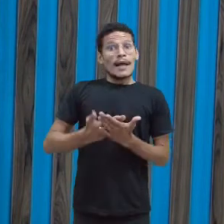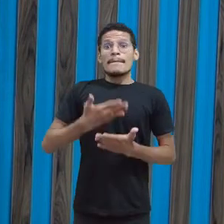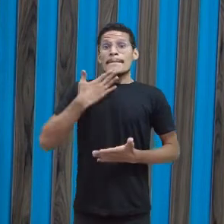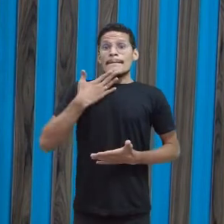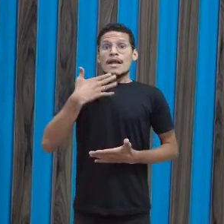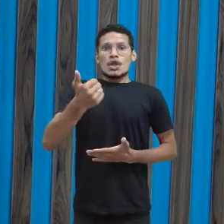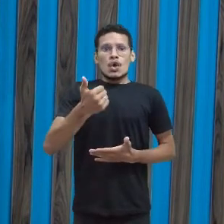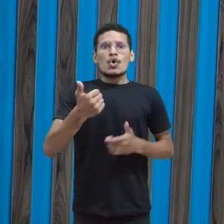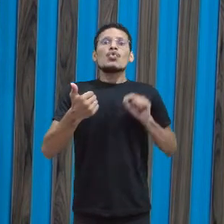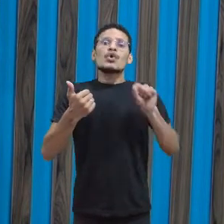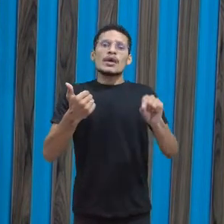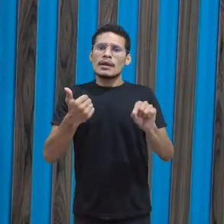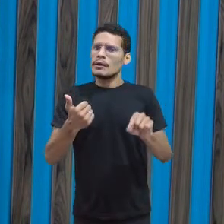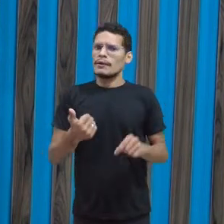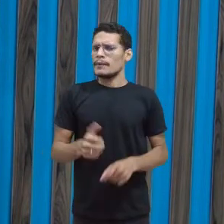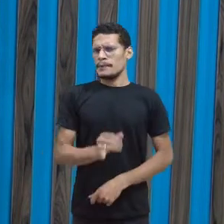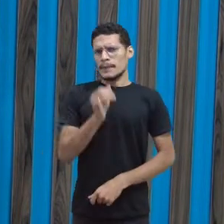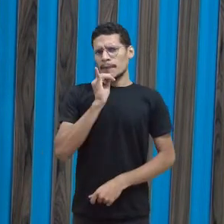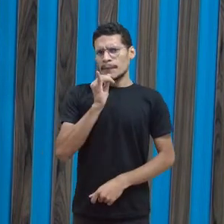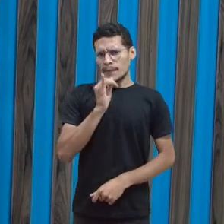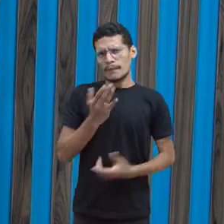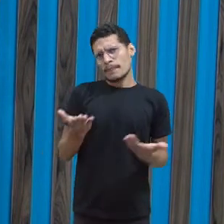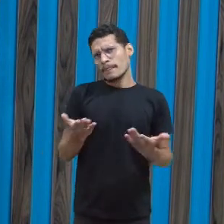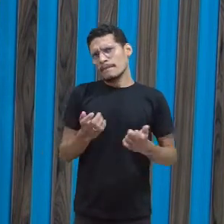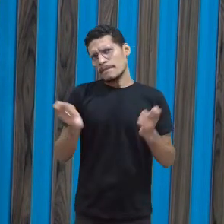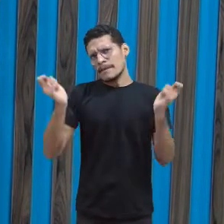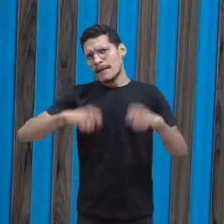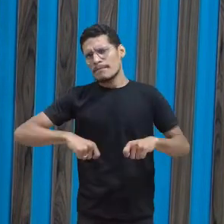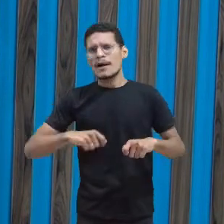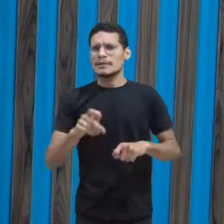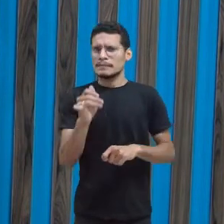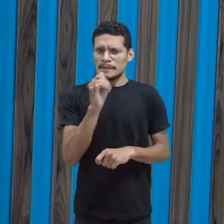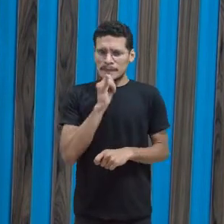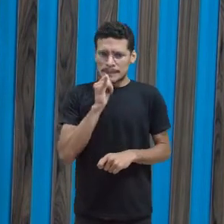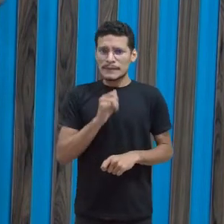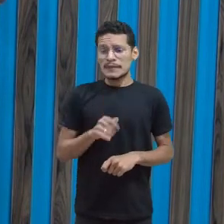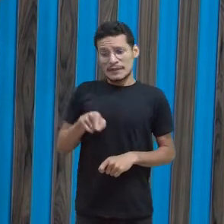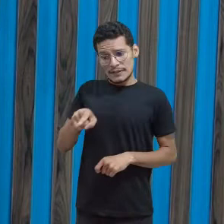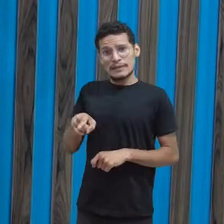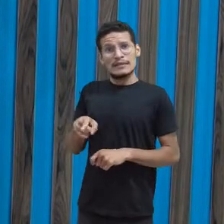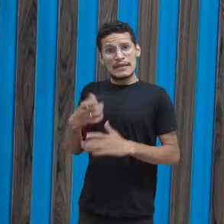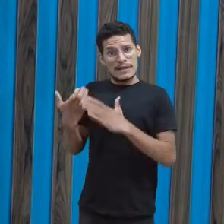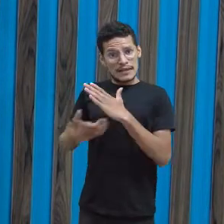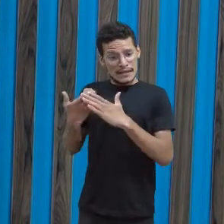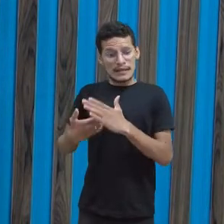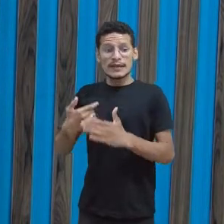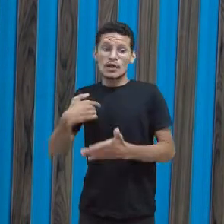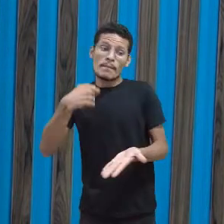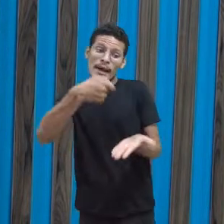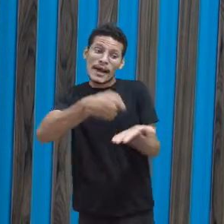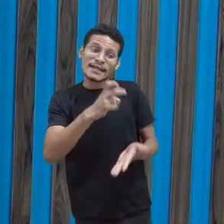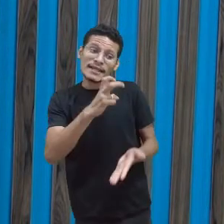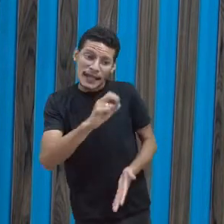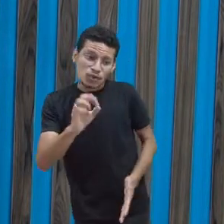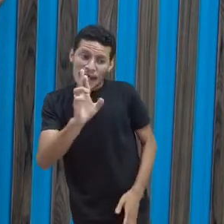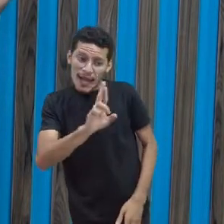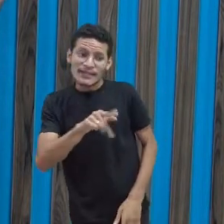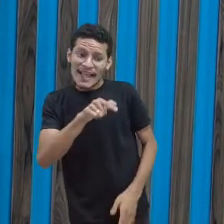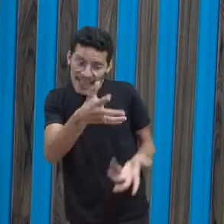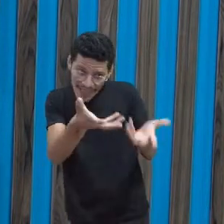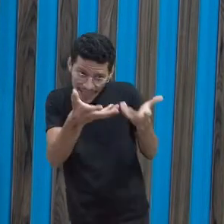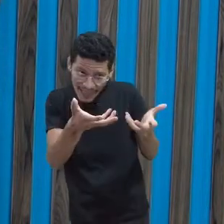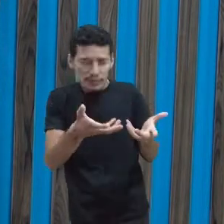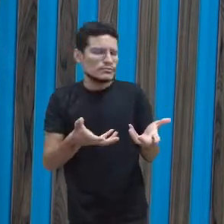eu acredito que é possível que o empregador vai dizer assim, olha, eu vou pagar para você os R$ 500, você quer? Quero não, porque